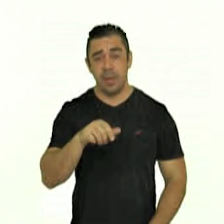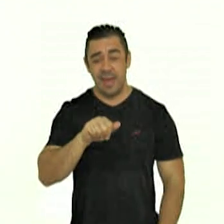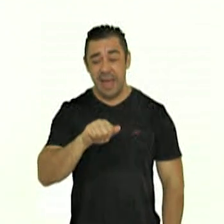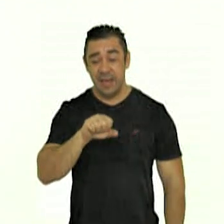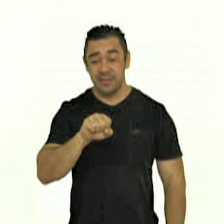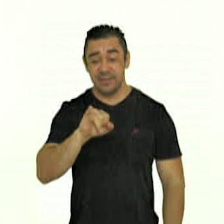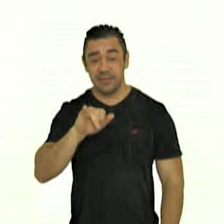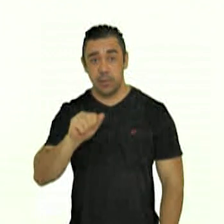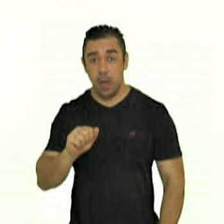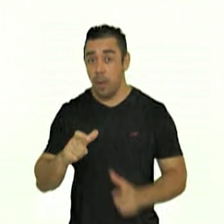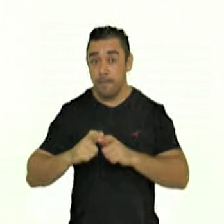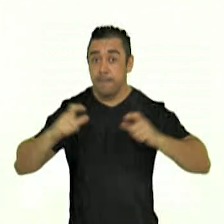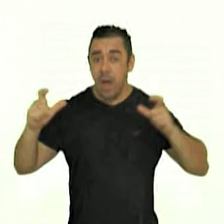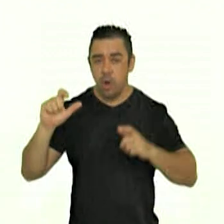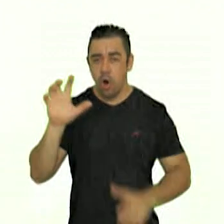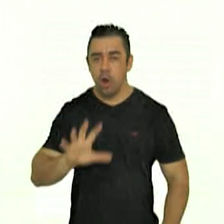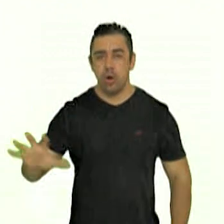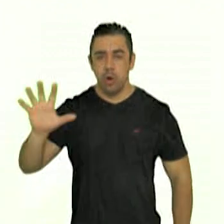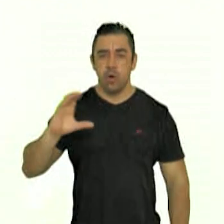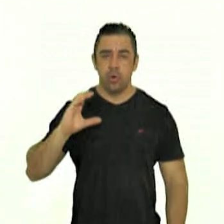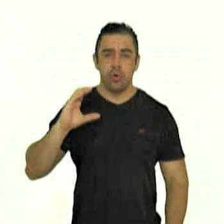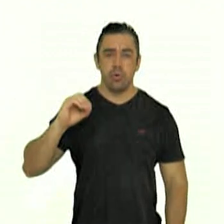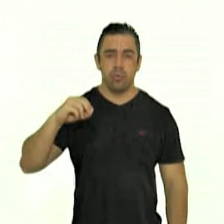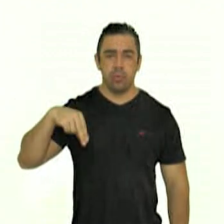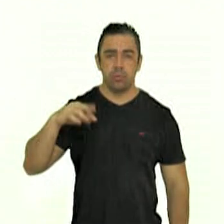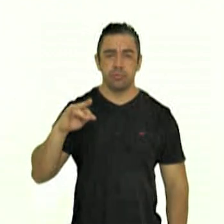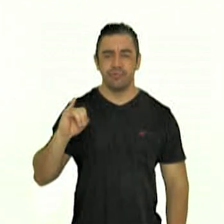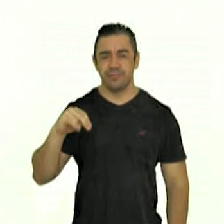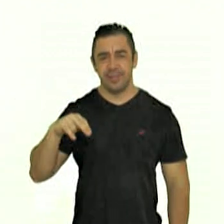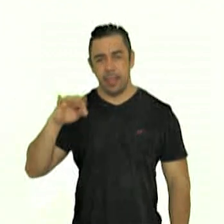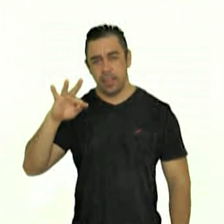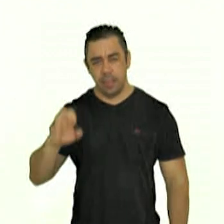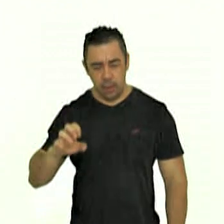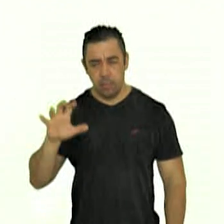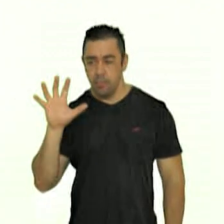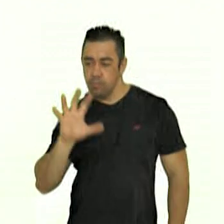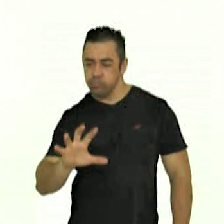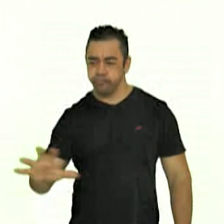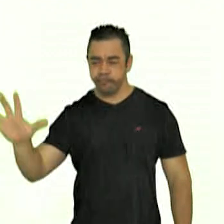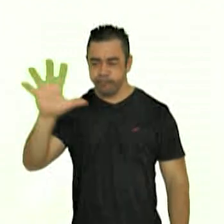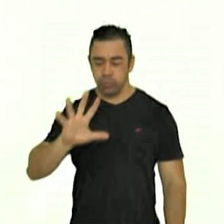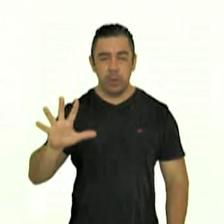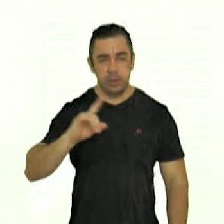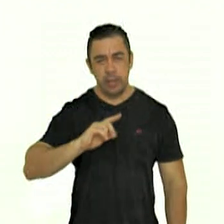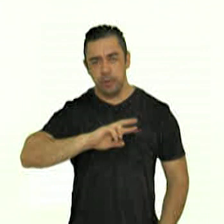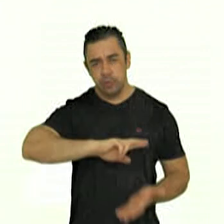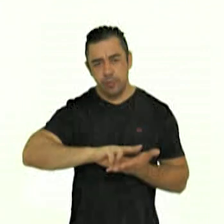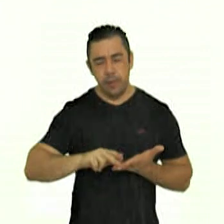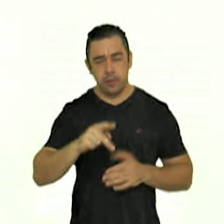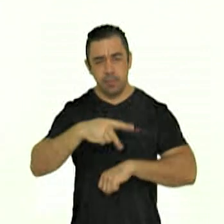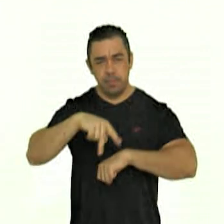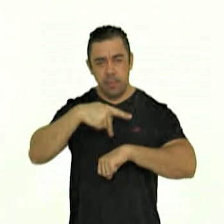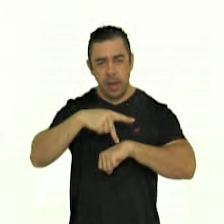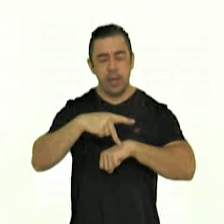do planeta, é lógico que esses contrastes iam existir. Nós temos ali diversas nações,